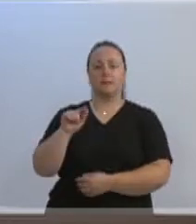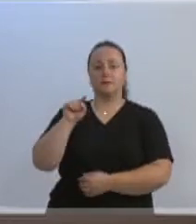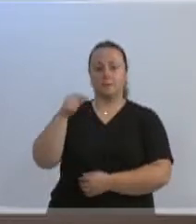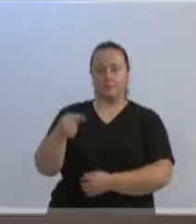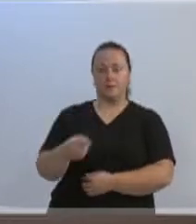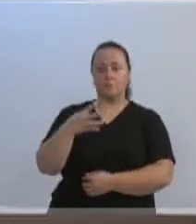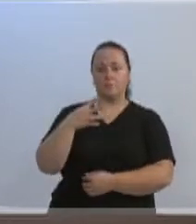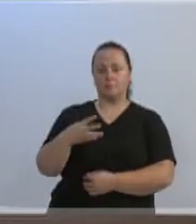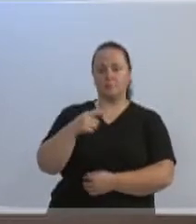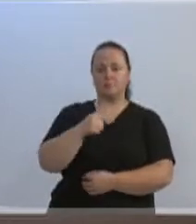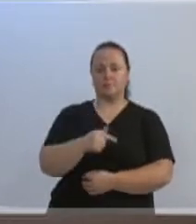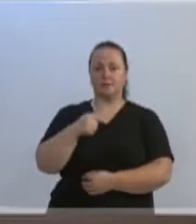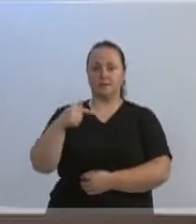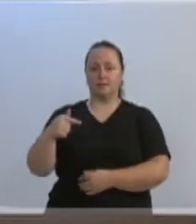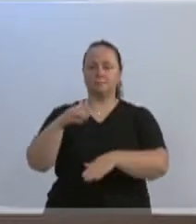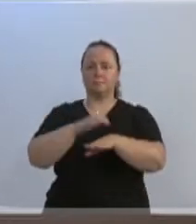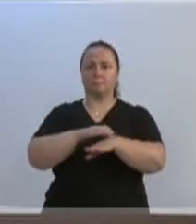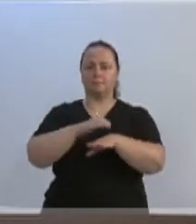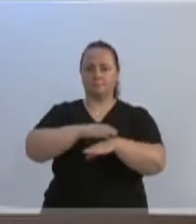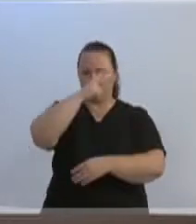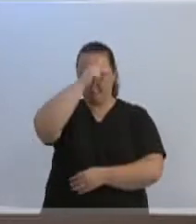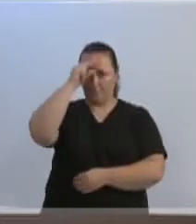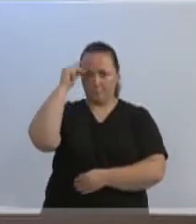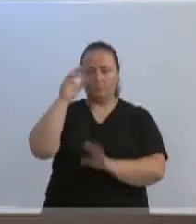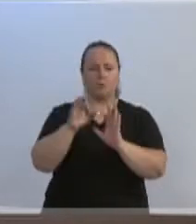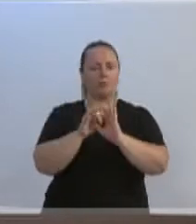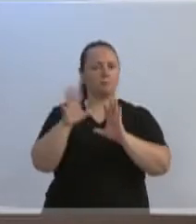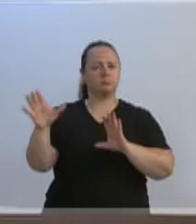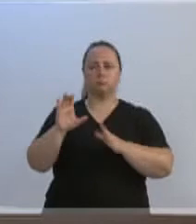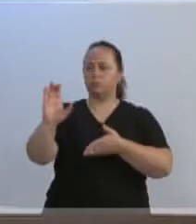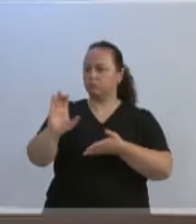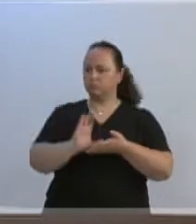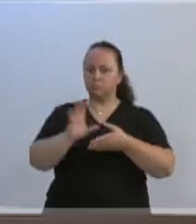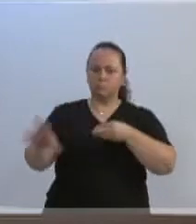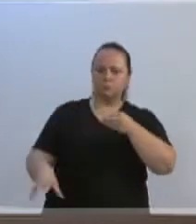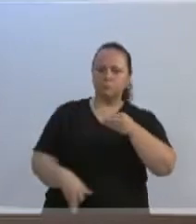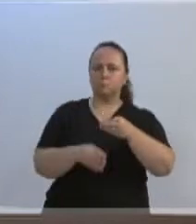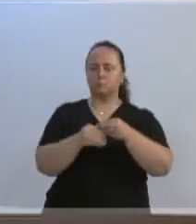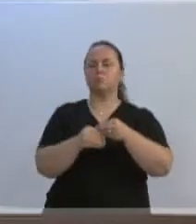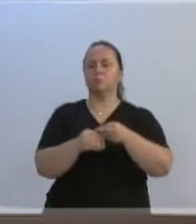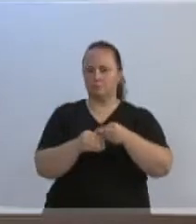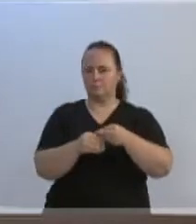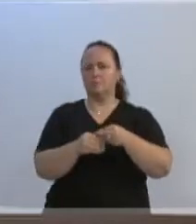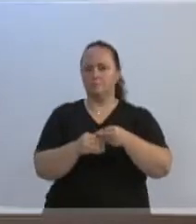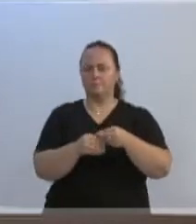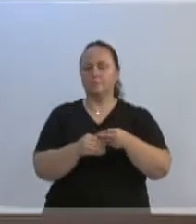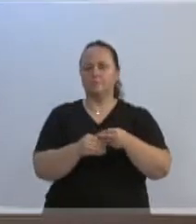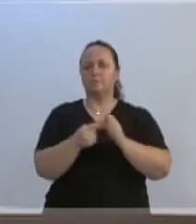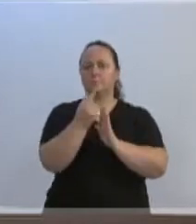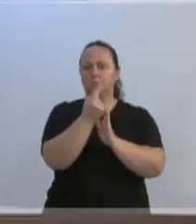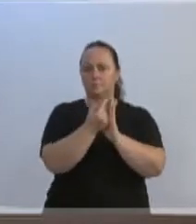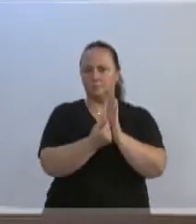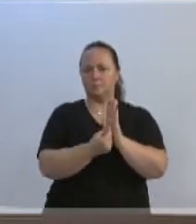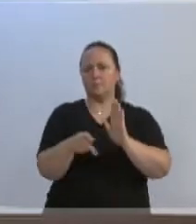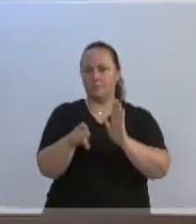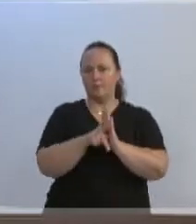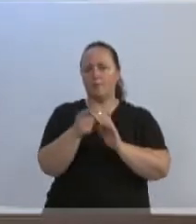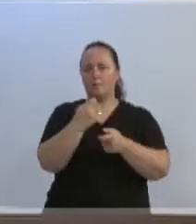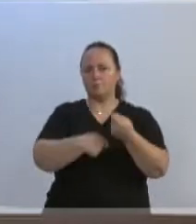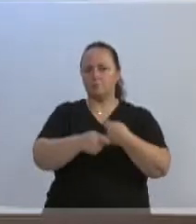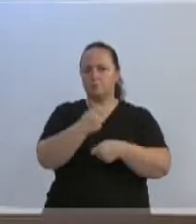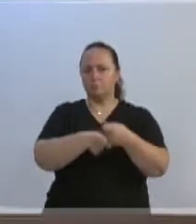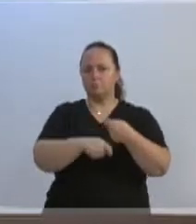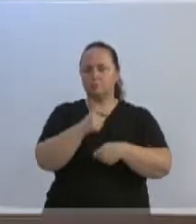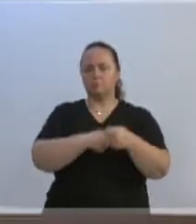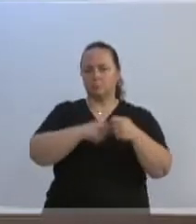7477 de autoria do executivo que autoriza a abertura de créditos adicionais suplementares no orçamento da administração direta